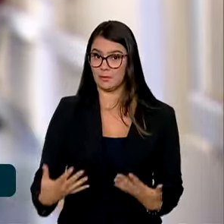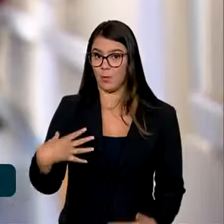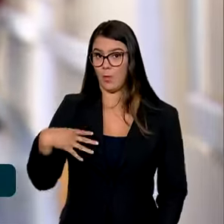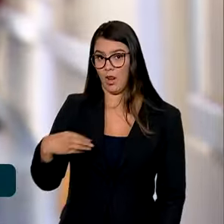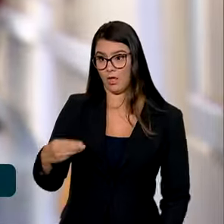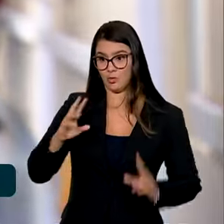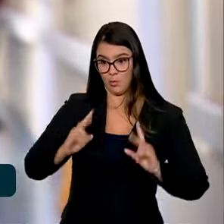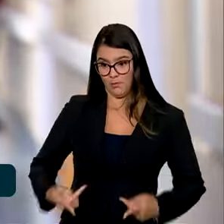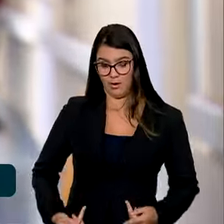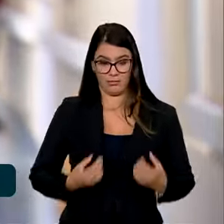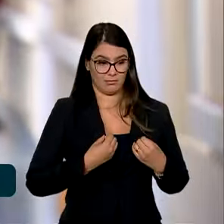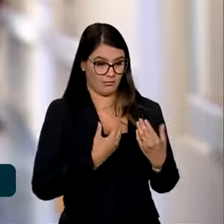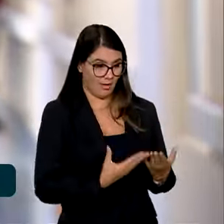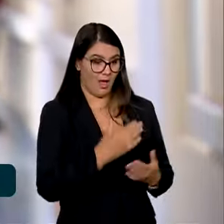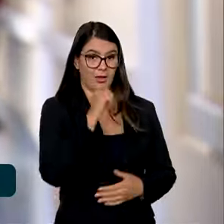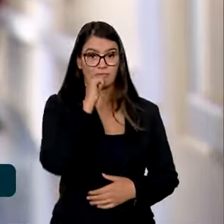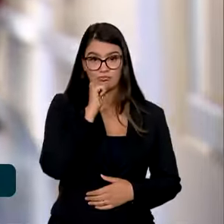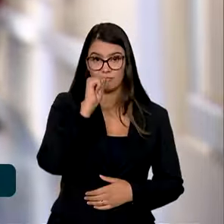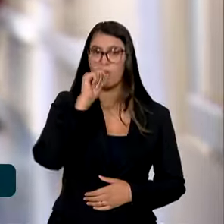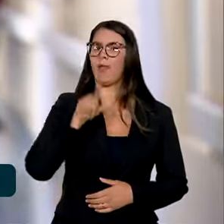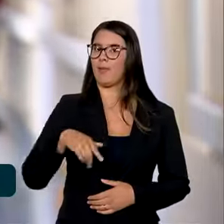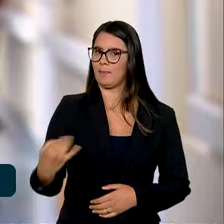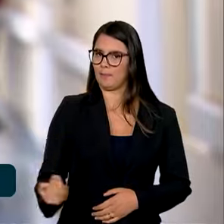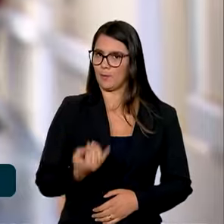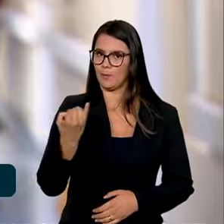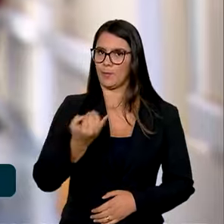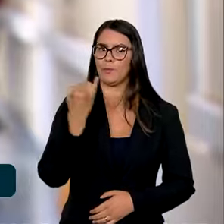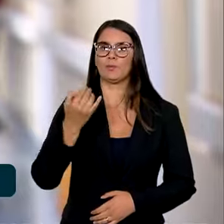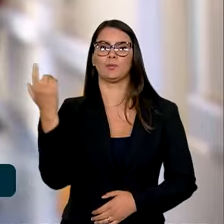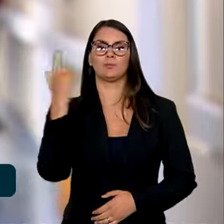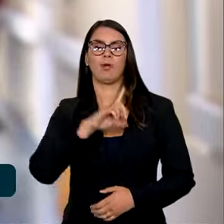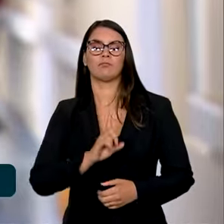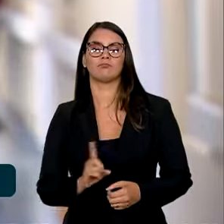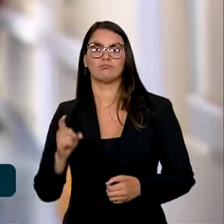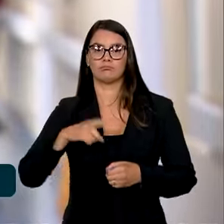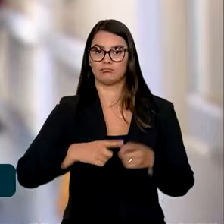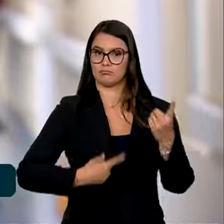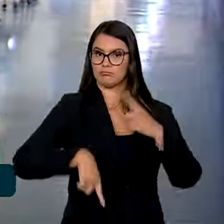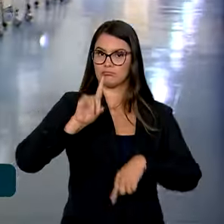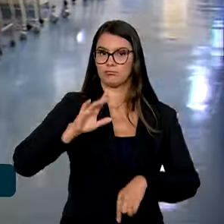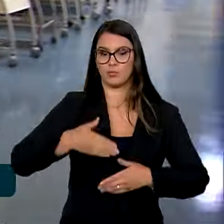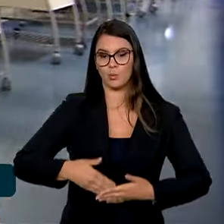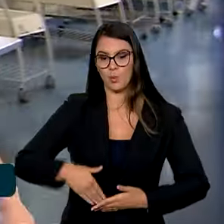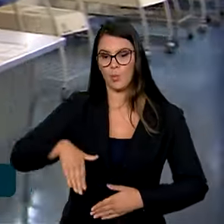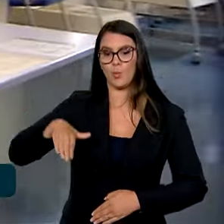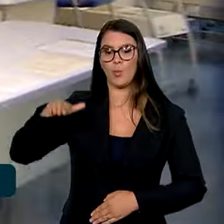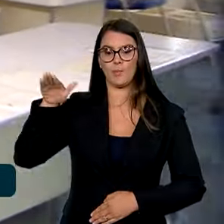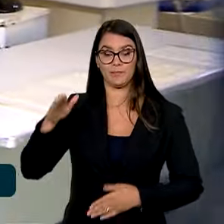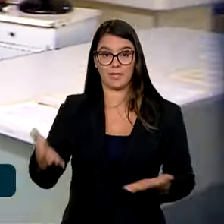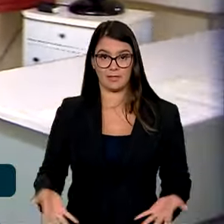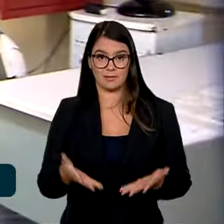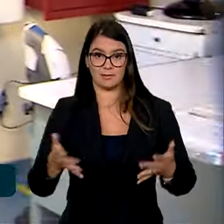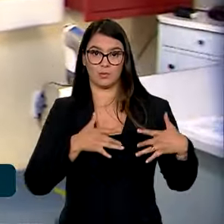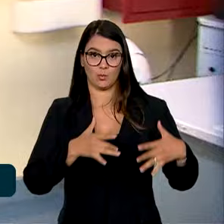para o prematuro, ele é de extrema importância para a recuperação, para o crescimento. Para incentivar a doação